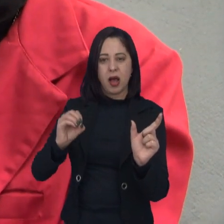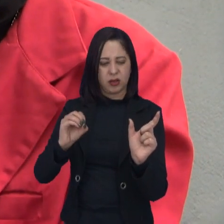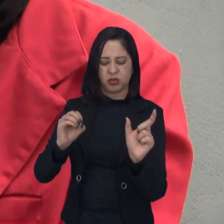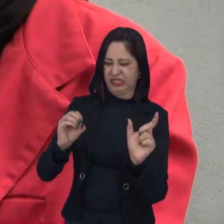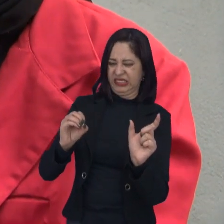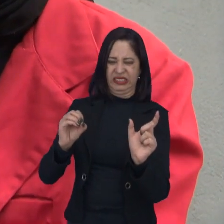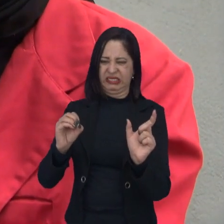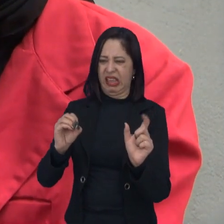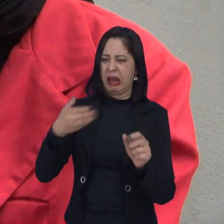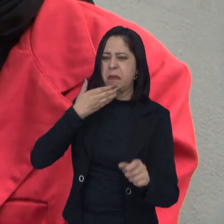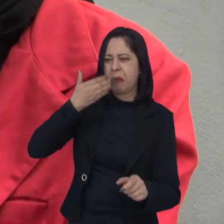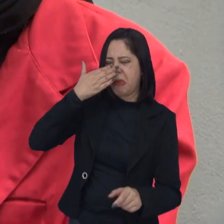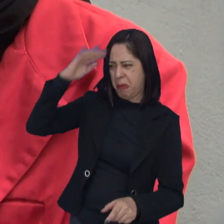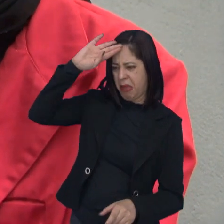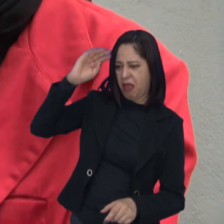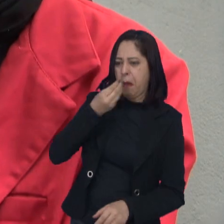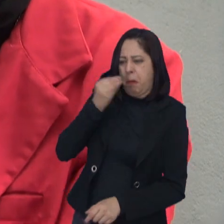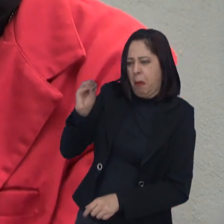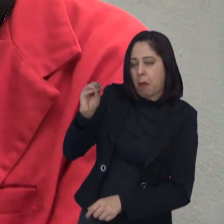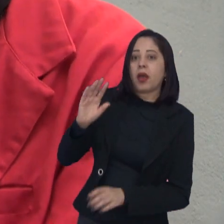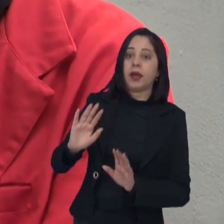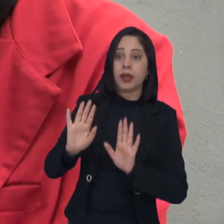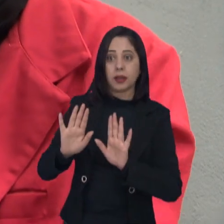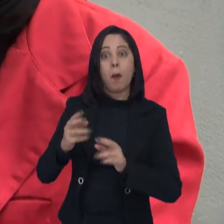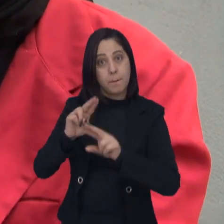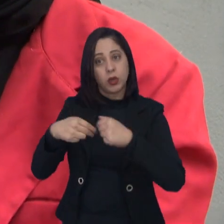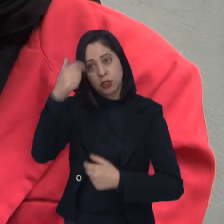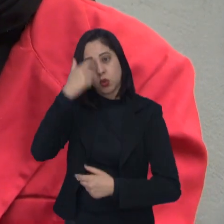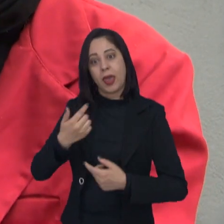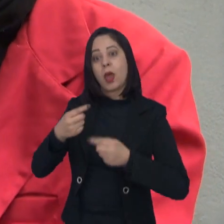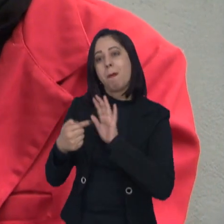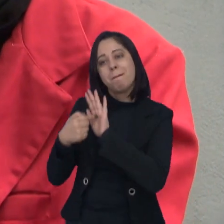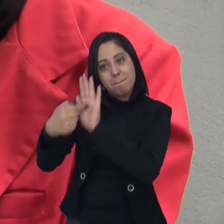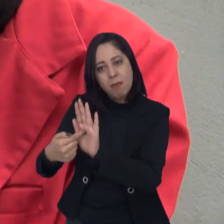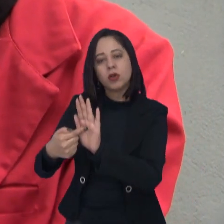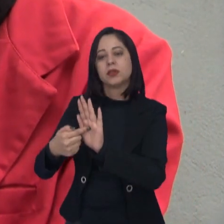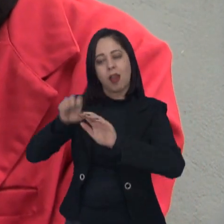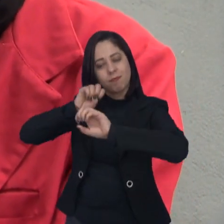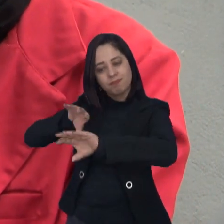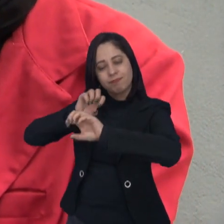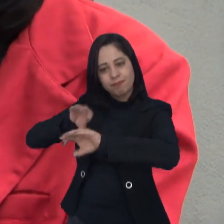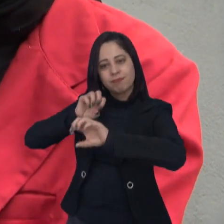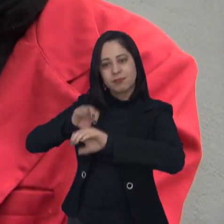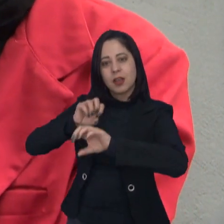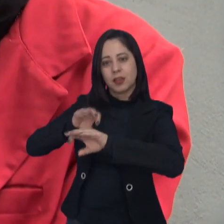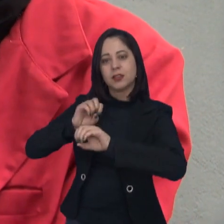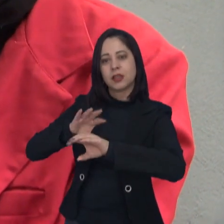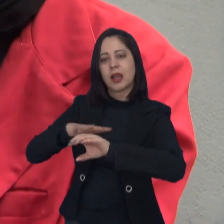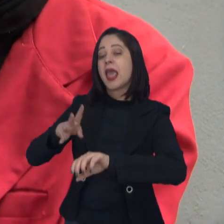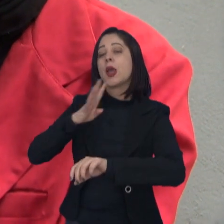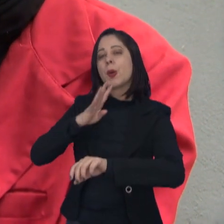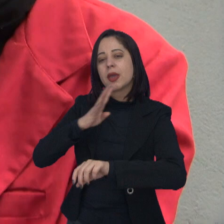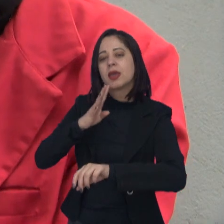Então, eu comecei a informar as pessoas, né, a passar conhecimento, sou professora, então, de alguma forma, educar as pessoas para conhecer um